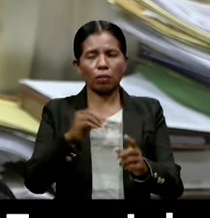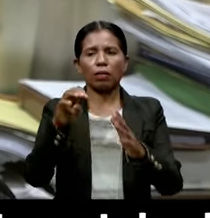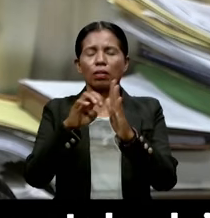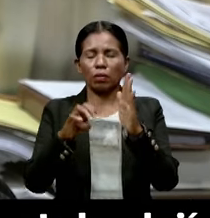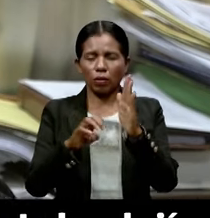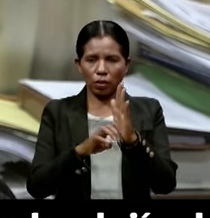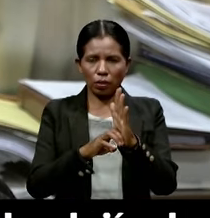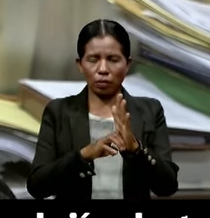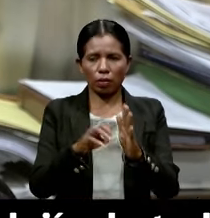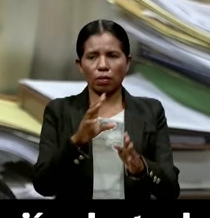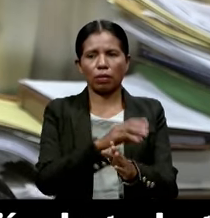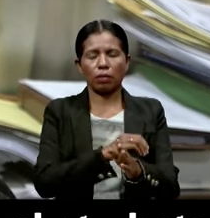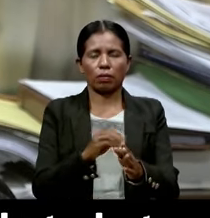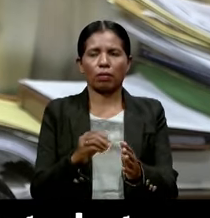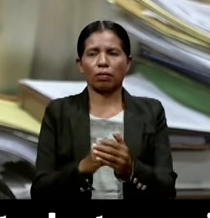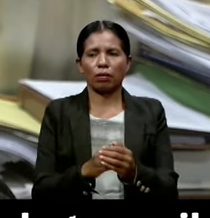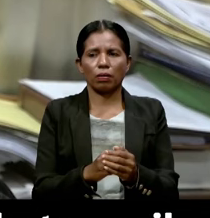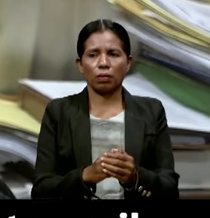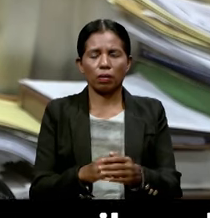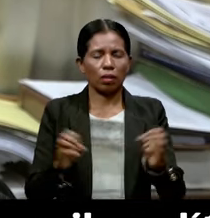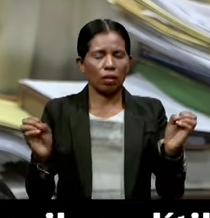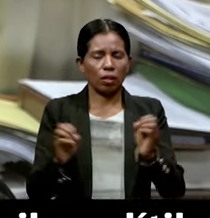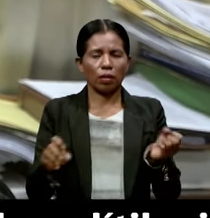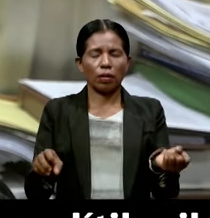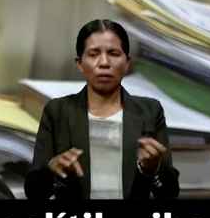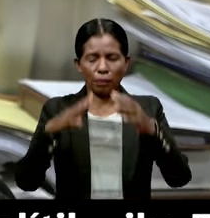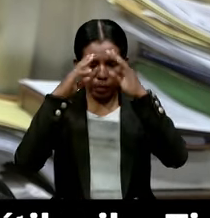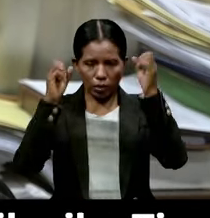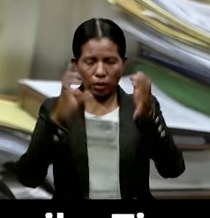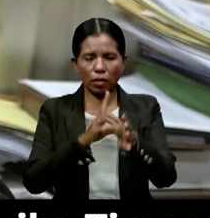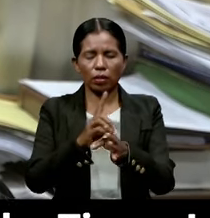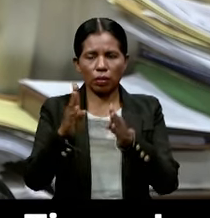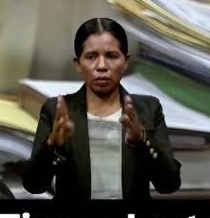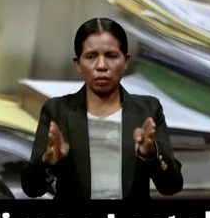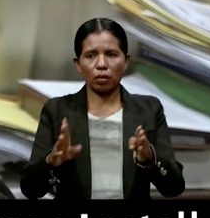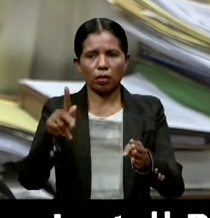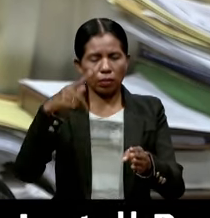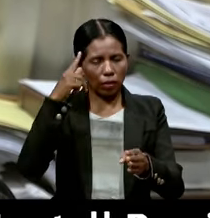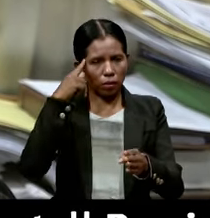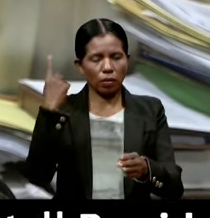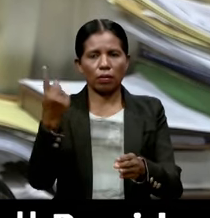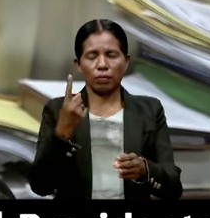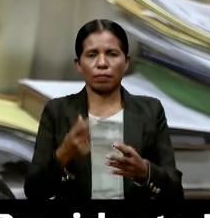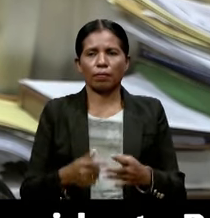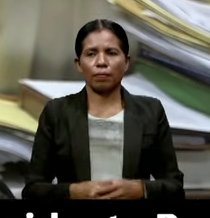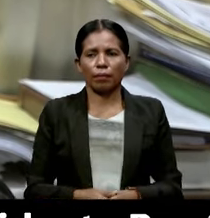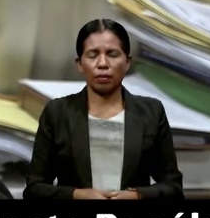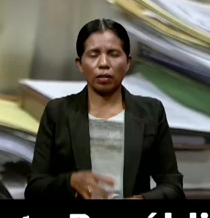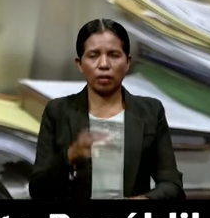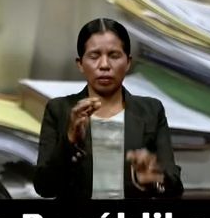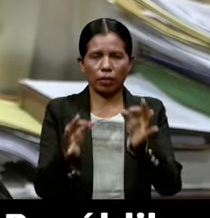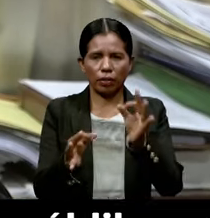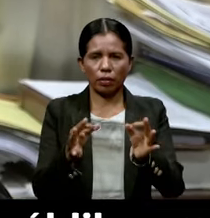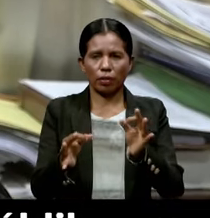mai fale ne no non appointment politik. As presidente, direktur eksekutivus ne political appointment. Ne be